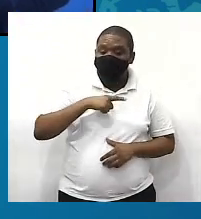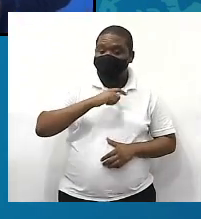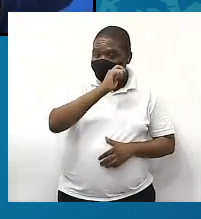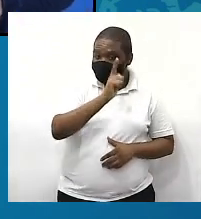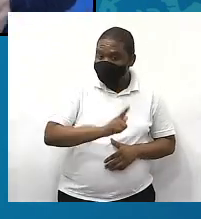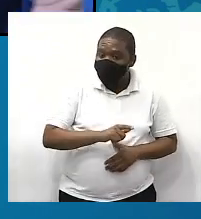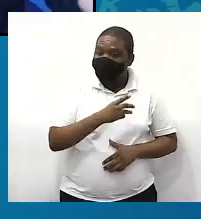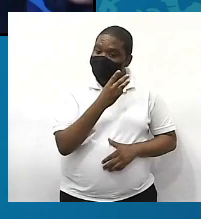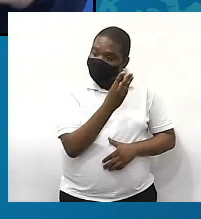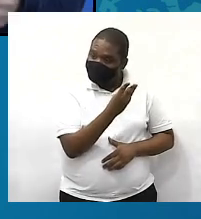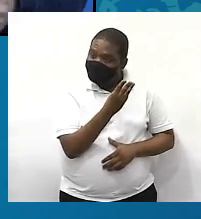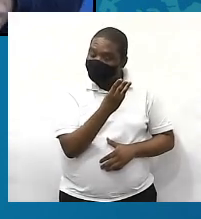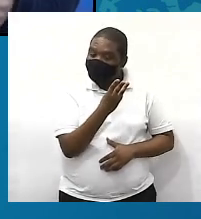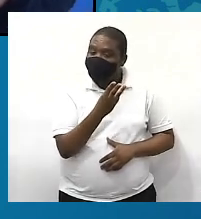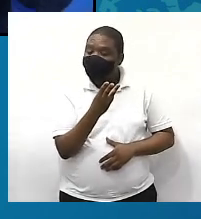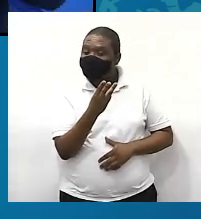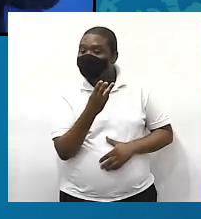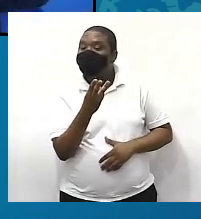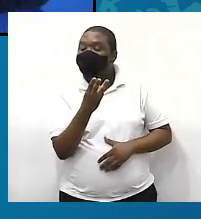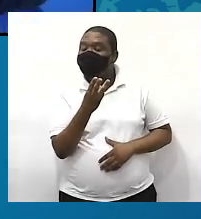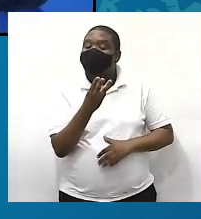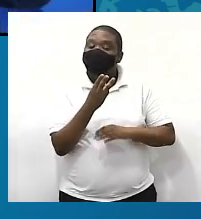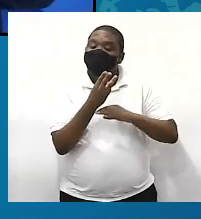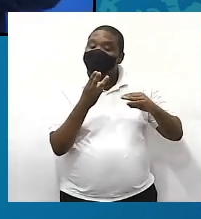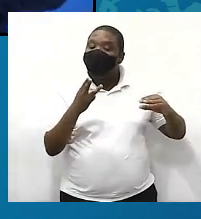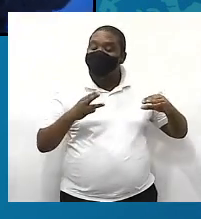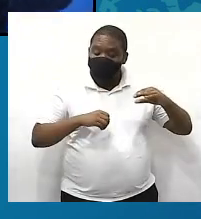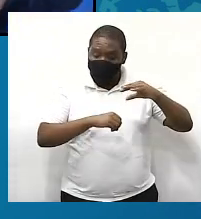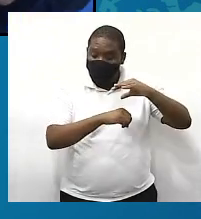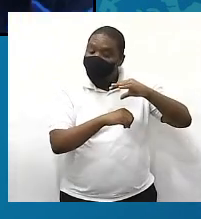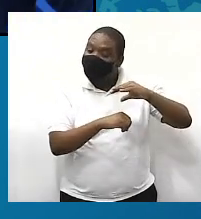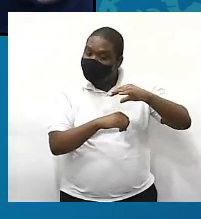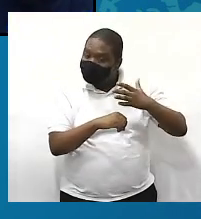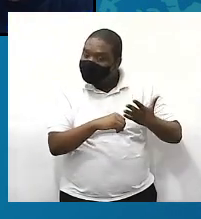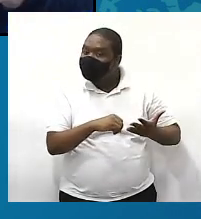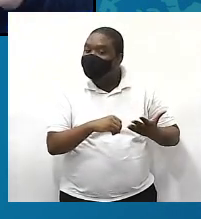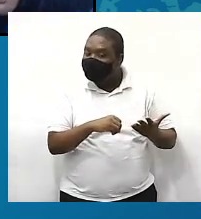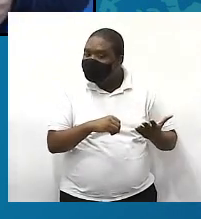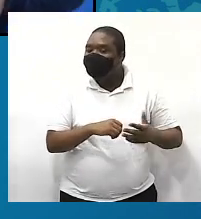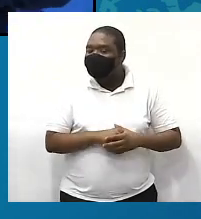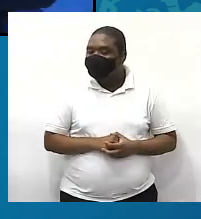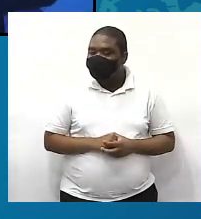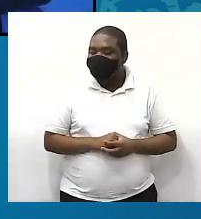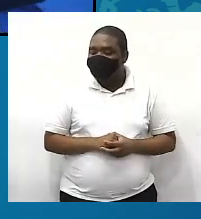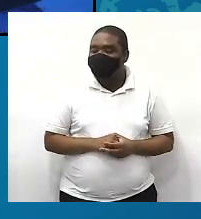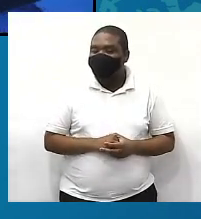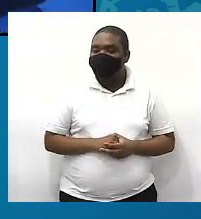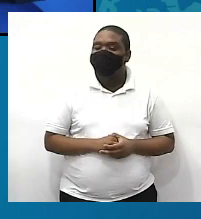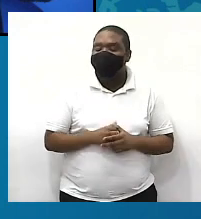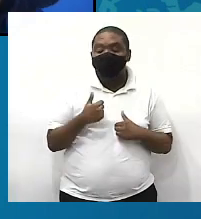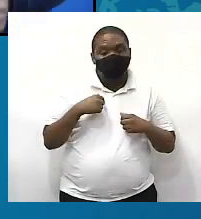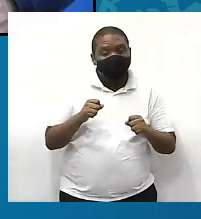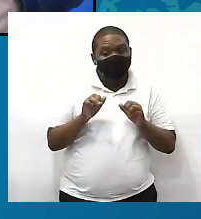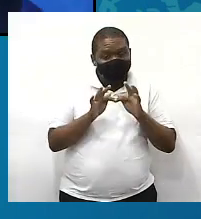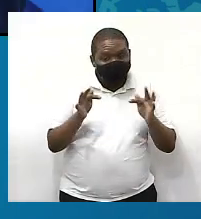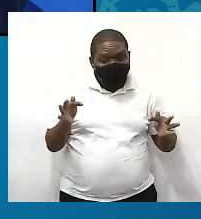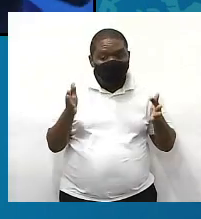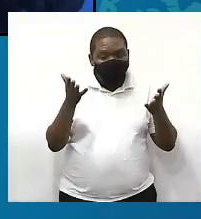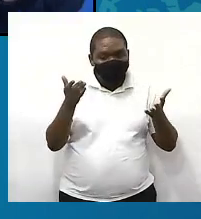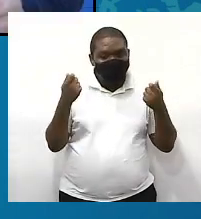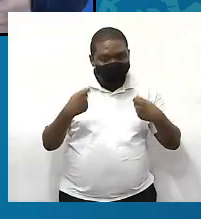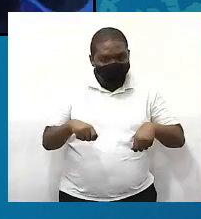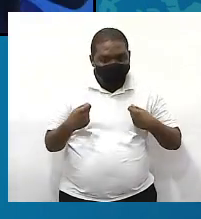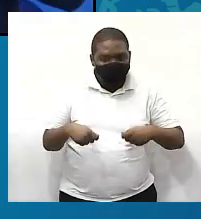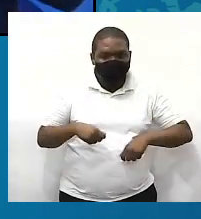de quanto? Vê o total aí. Eu tenho 3 azuis de 9. Tenho 3 nonos. Posso simplificar? Deve.